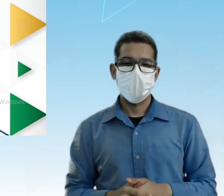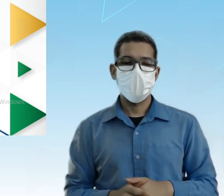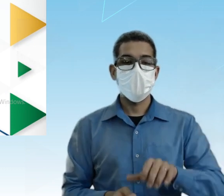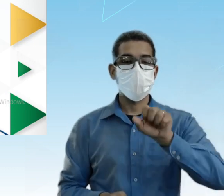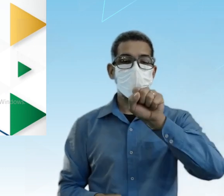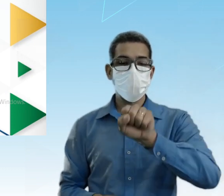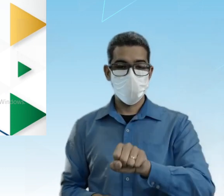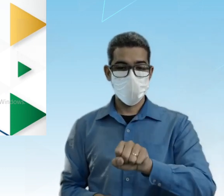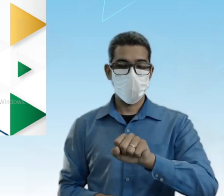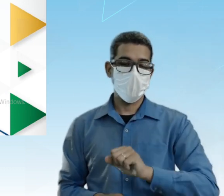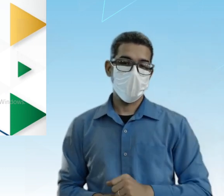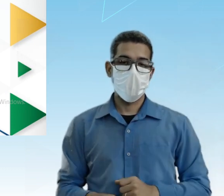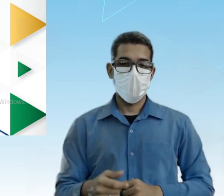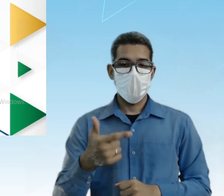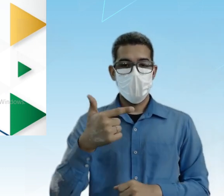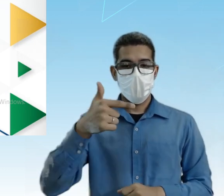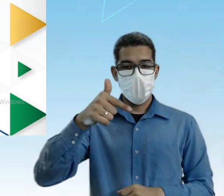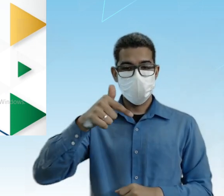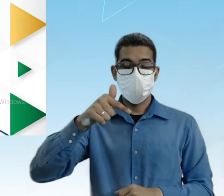Sul,